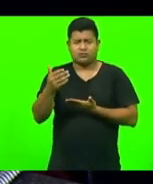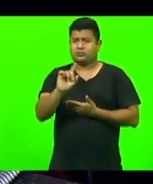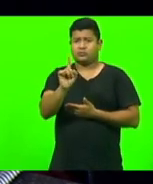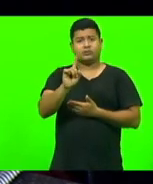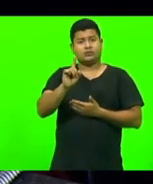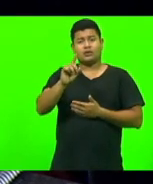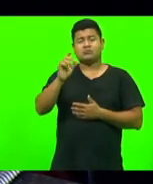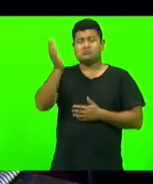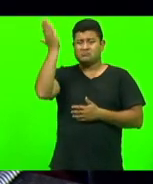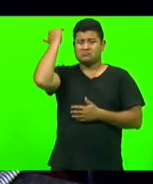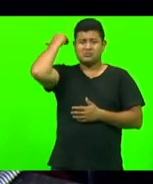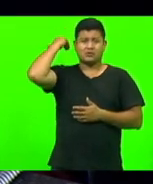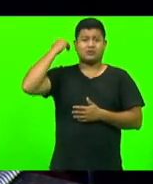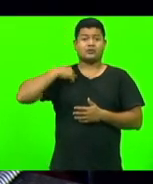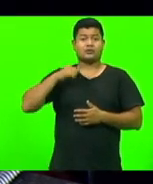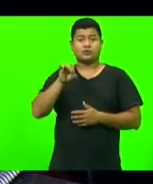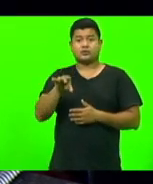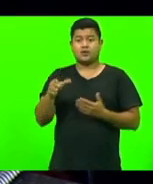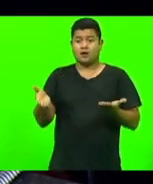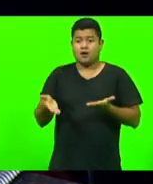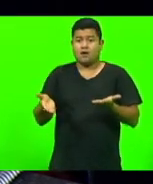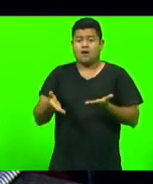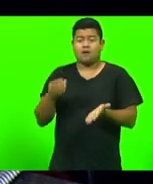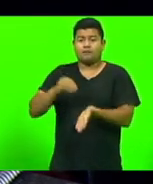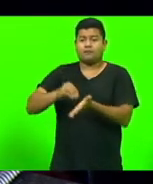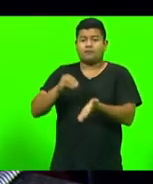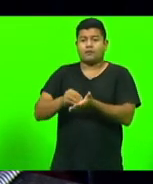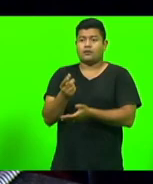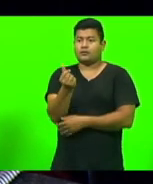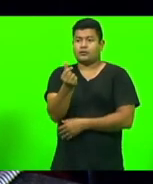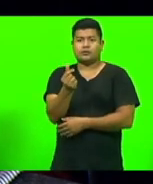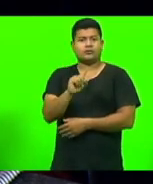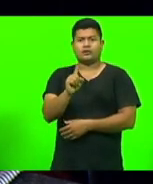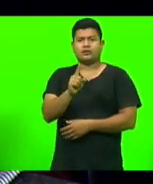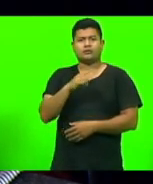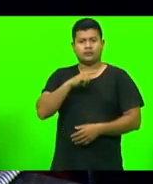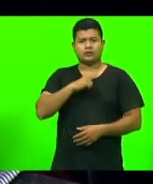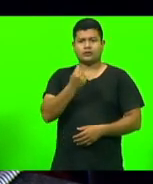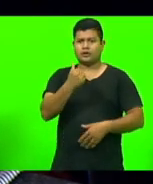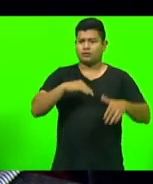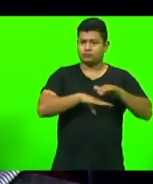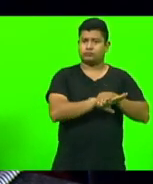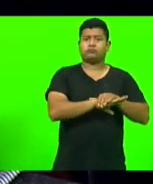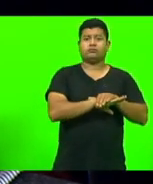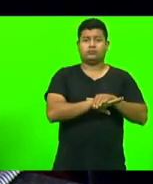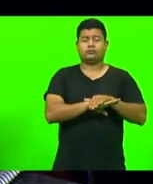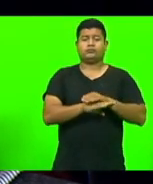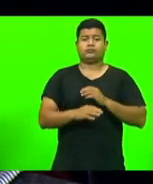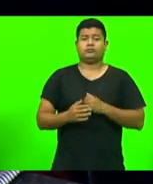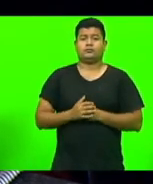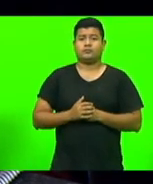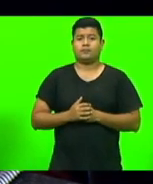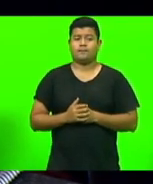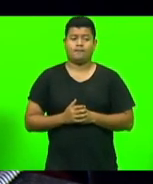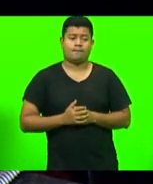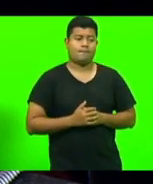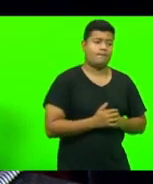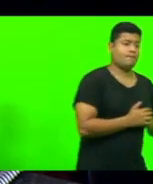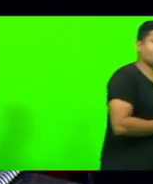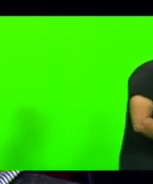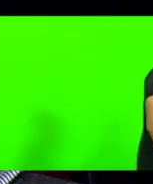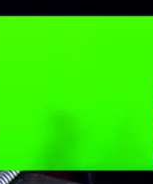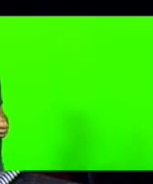de falta de recursos, porque nós temos um caixa bem recheado de recursos nesse momento. É preciso uma ação